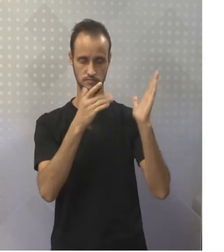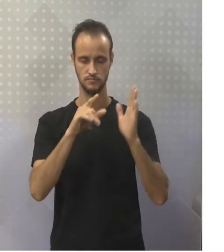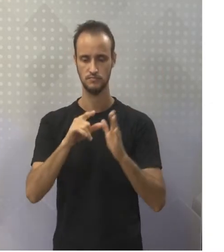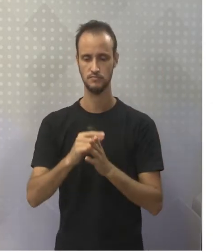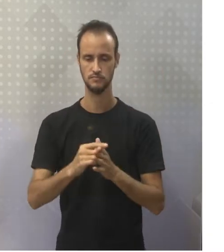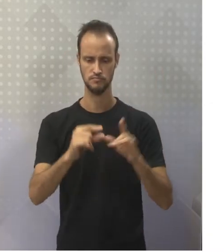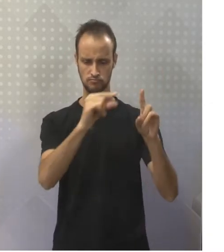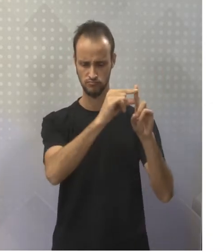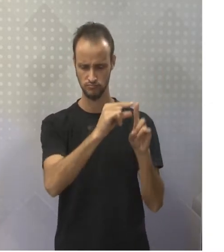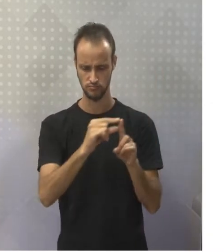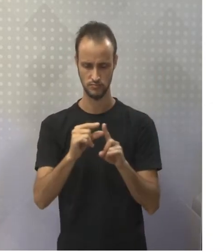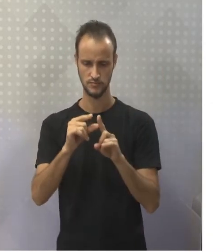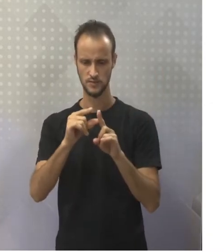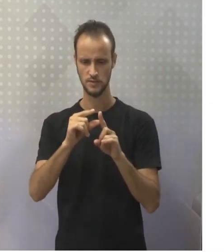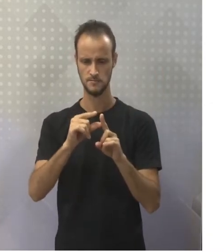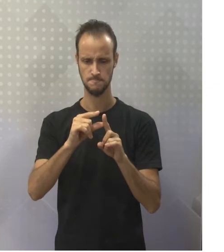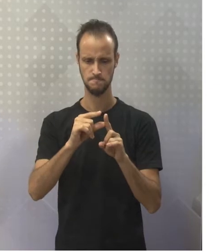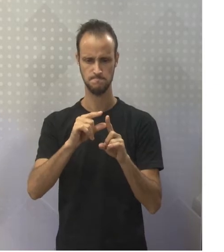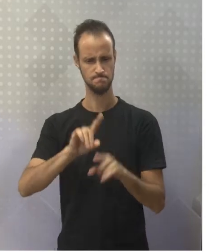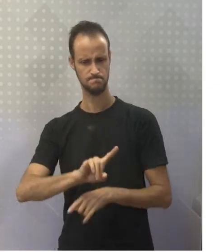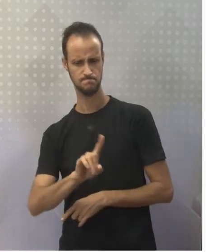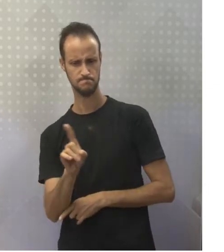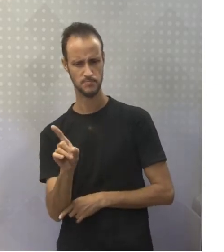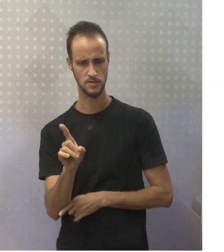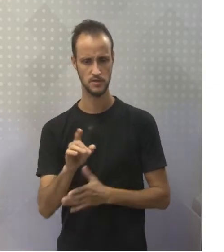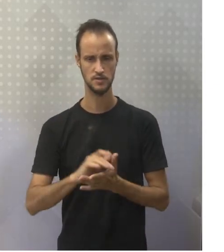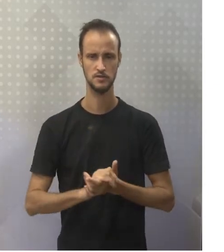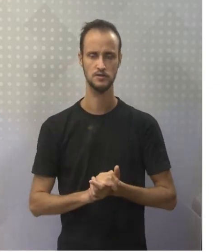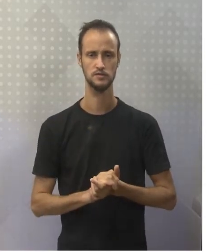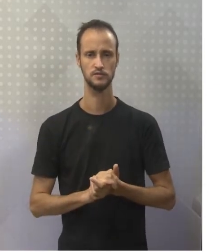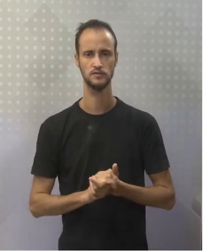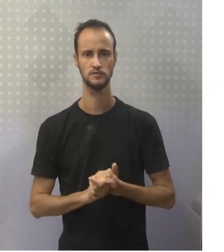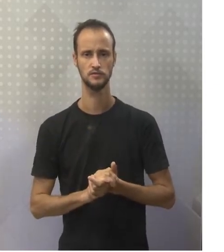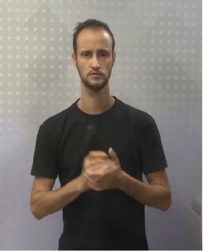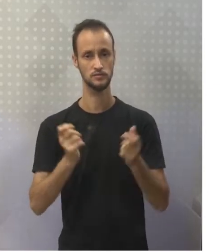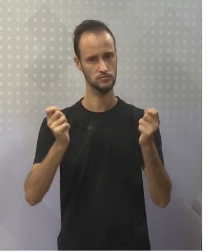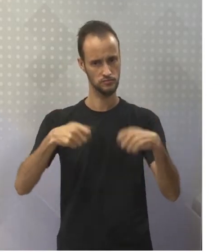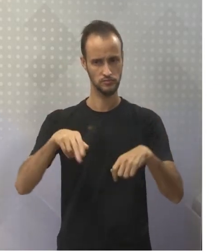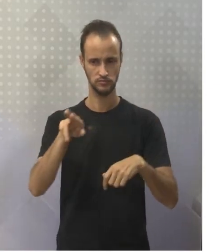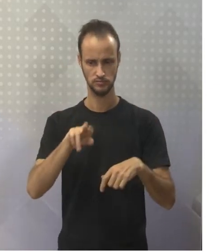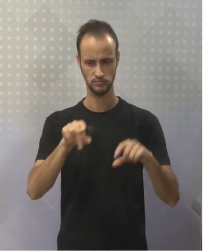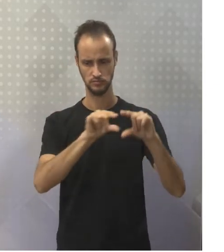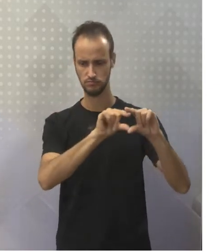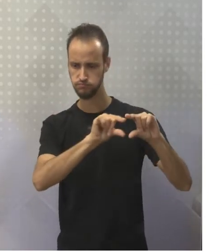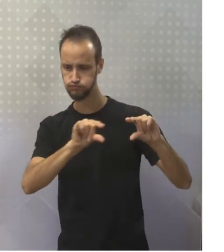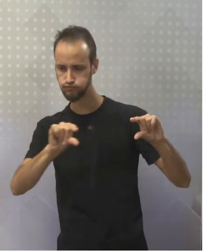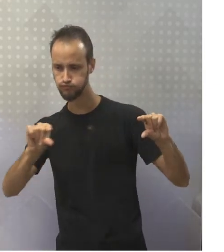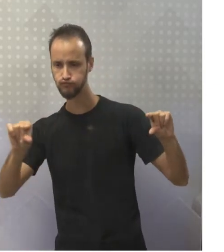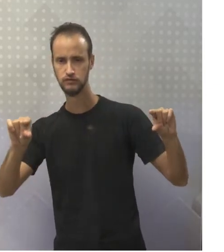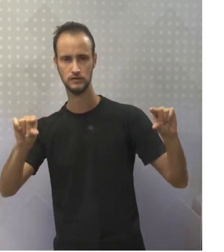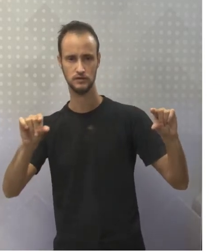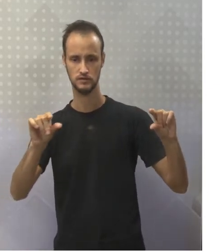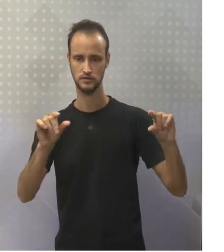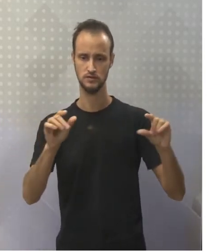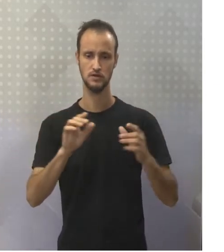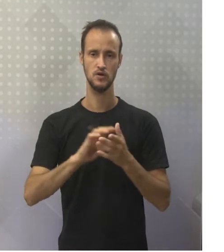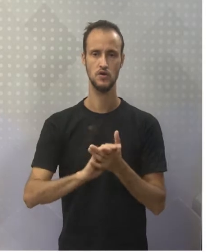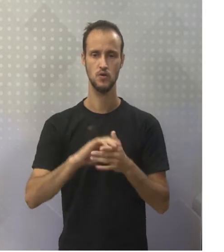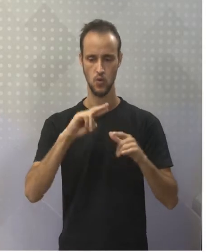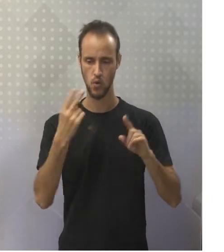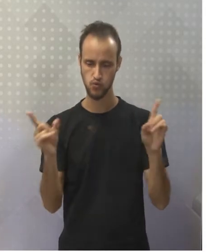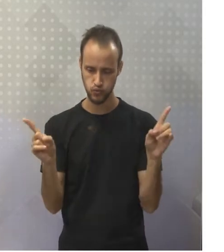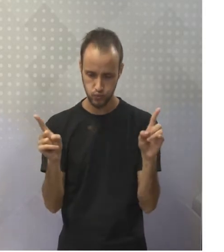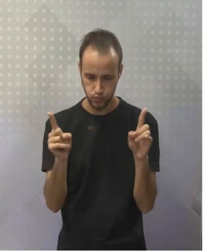negativas. Eu posso usar negative full form, que é a negativa extensa, e eu posso usar negative contracted,